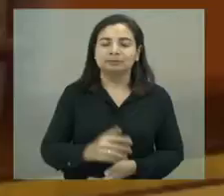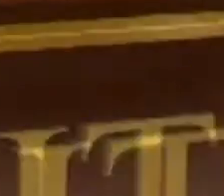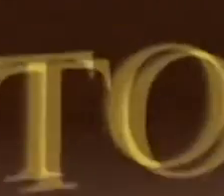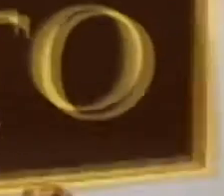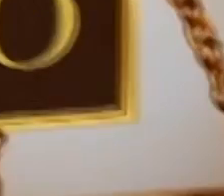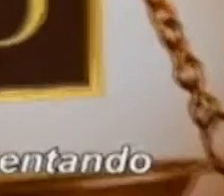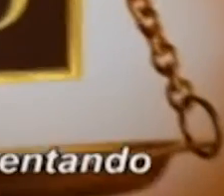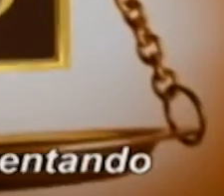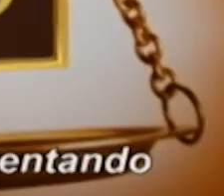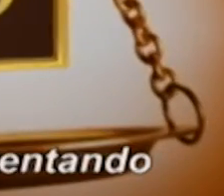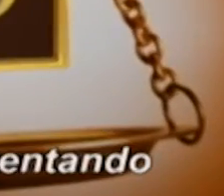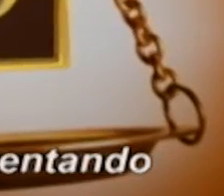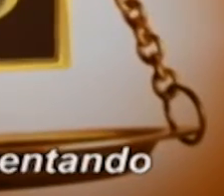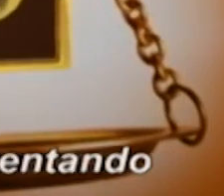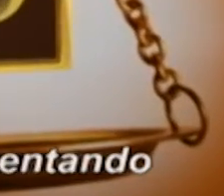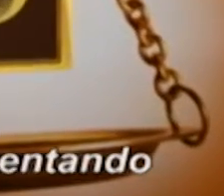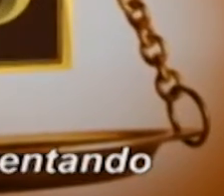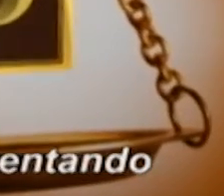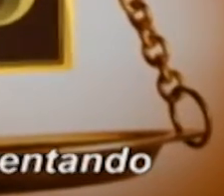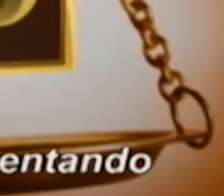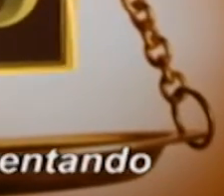instantes.